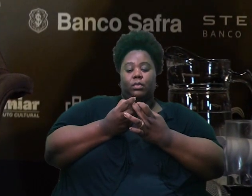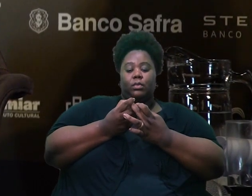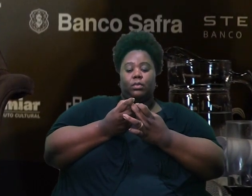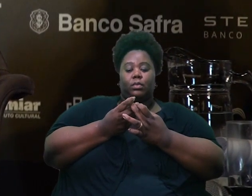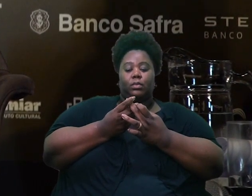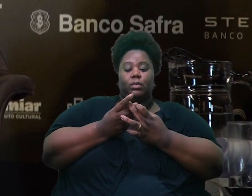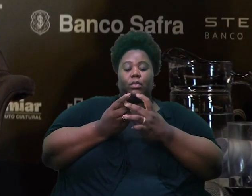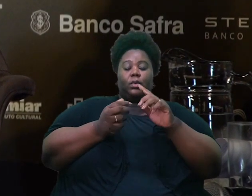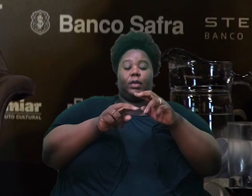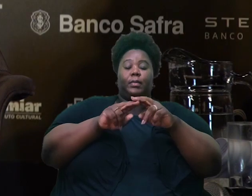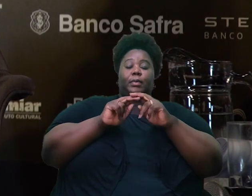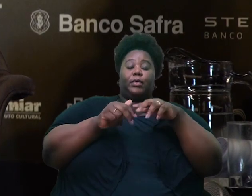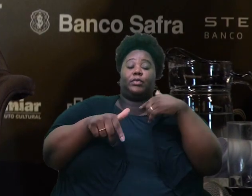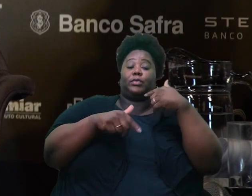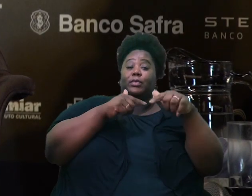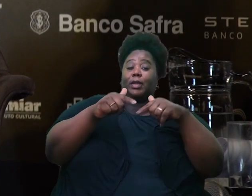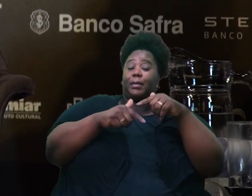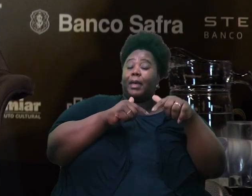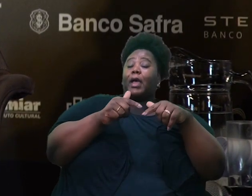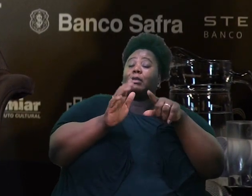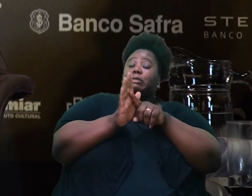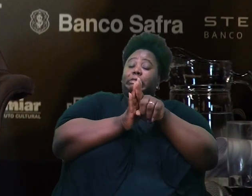trabalho grande de investigação